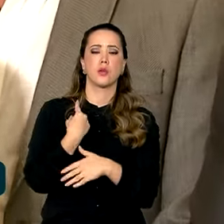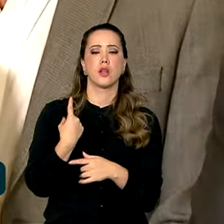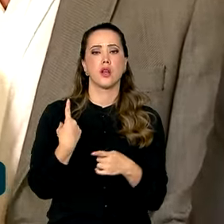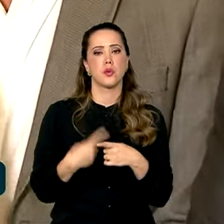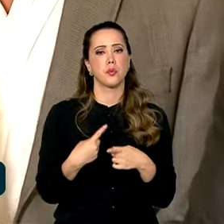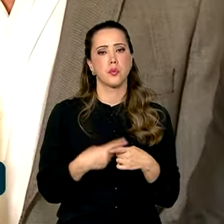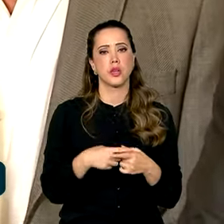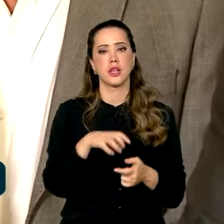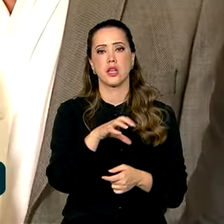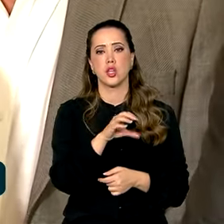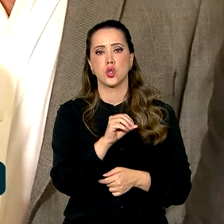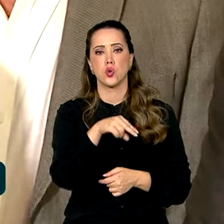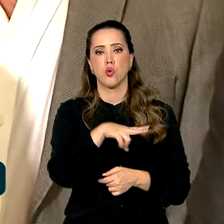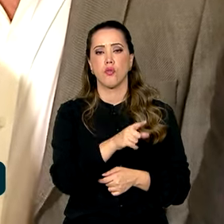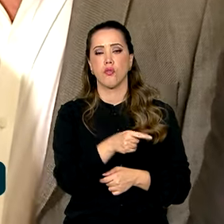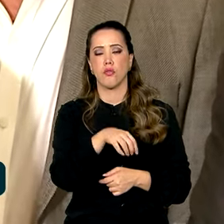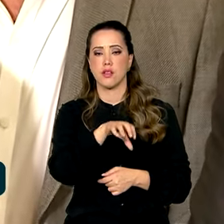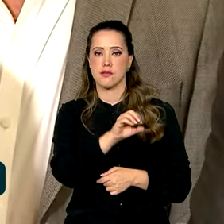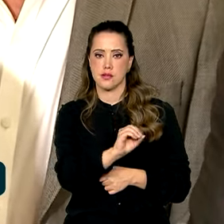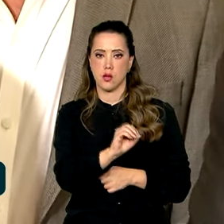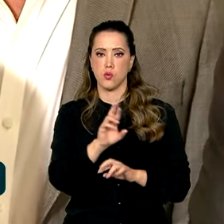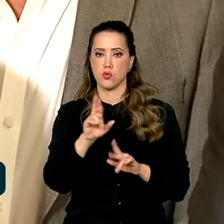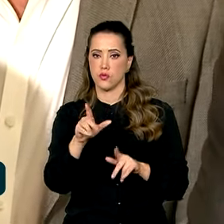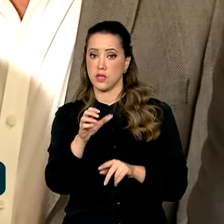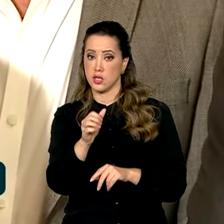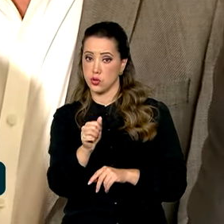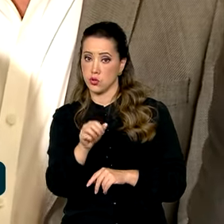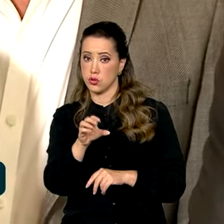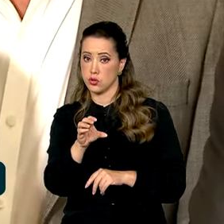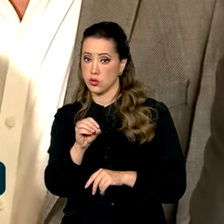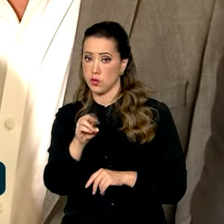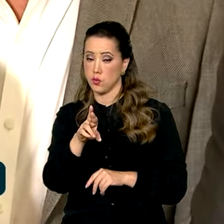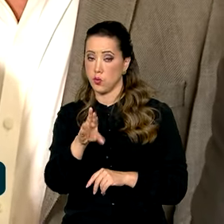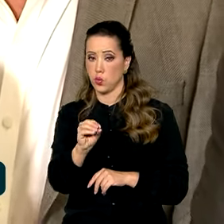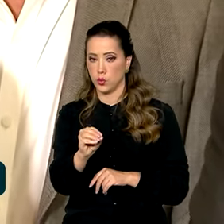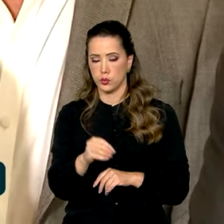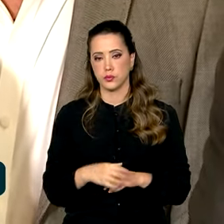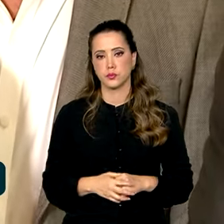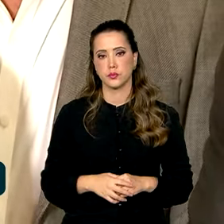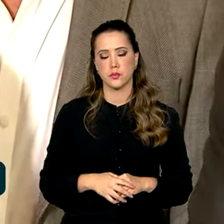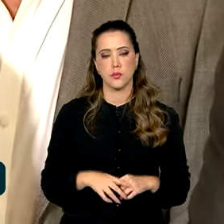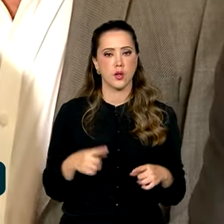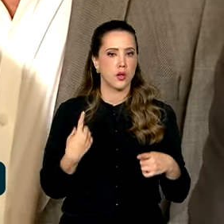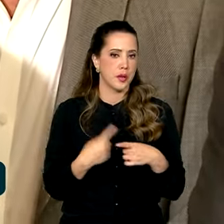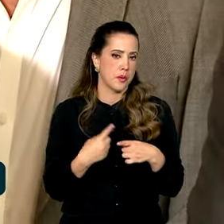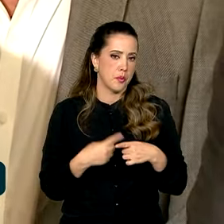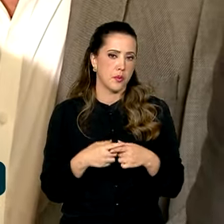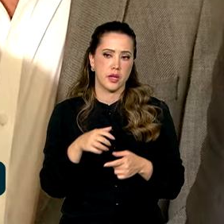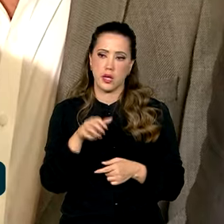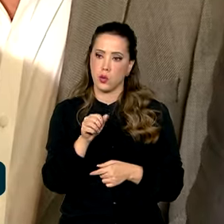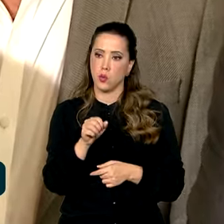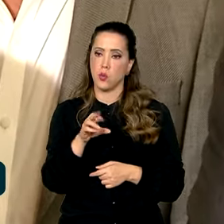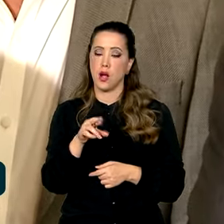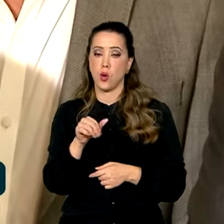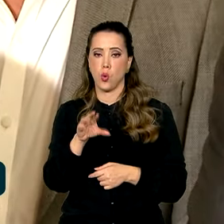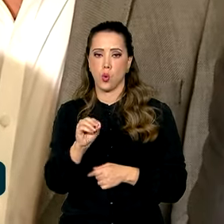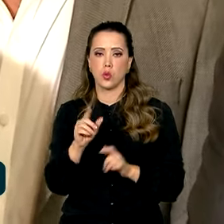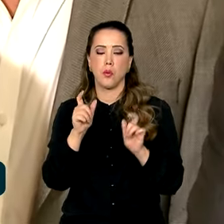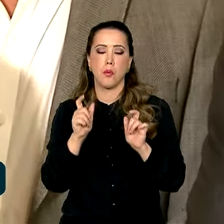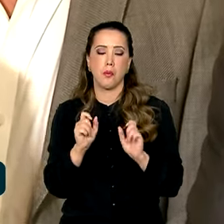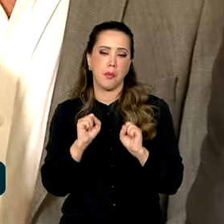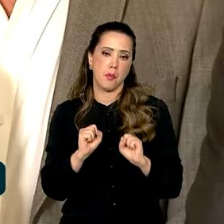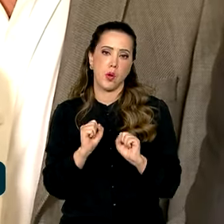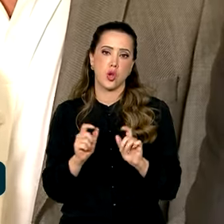e não acordo coletivo? Porque o acordo coletivo pode ser feito por um micro território e isso